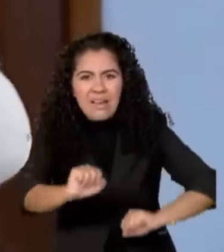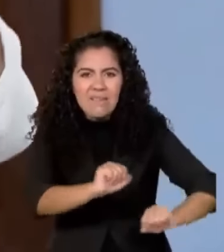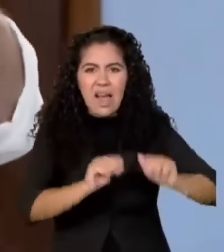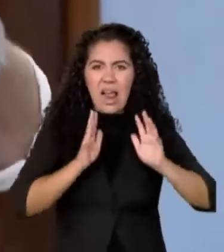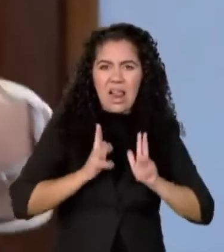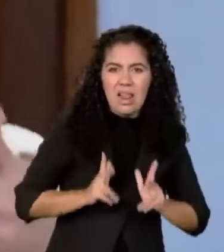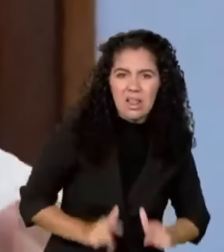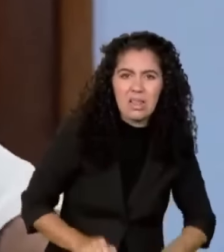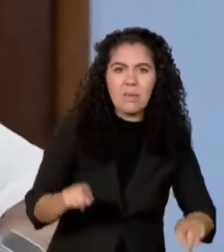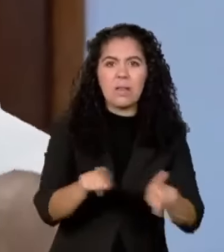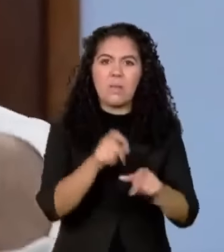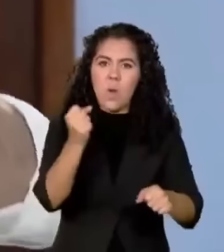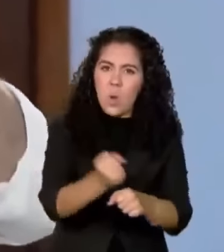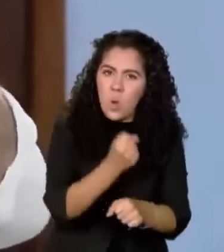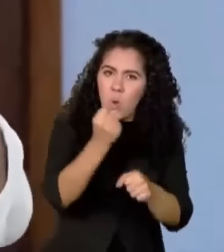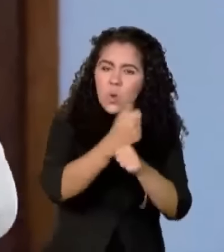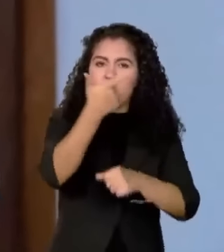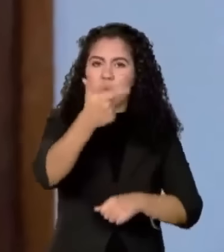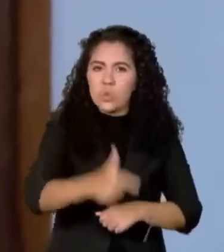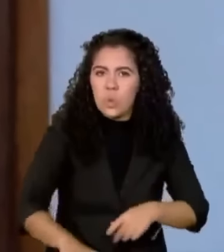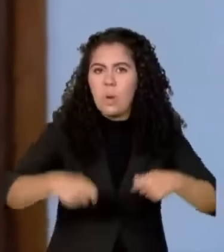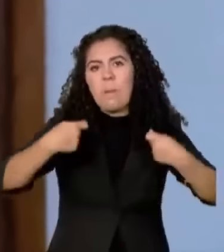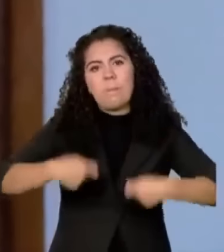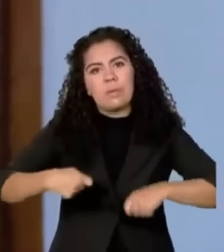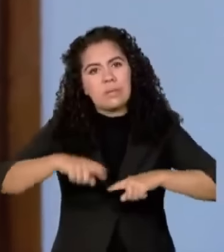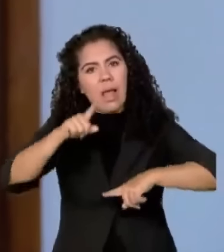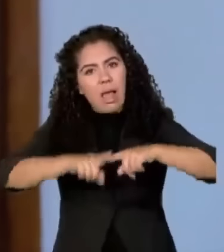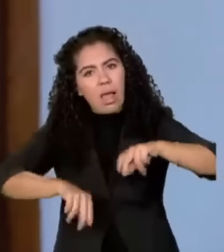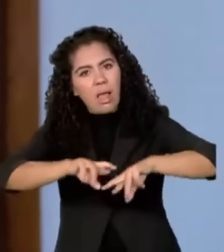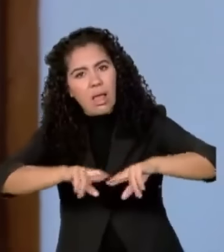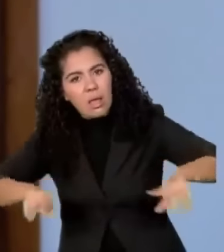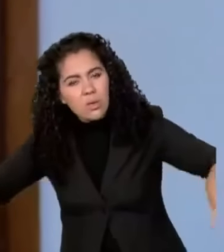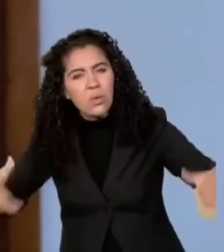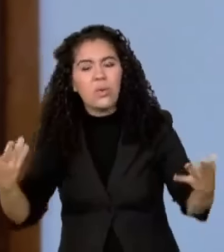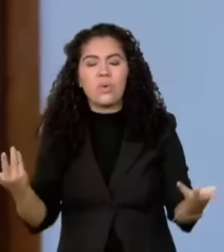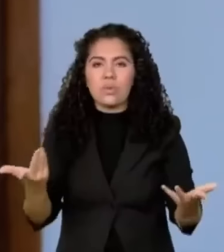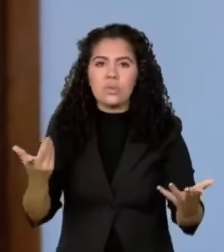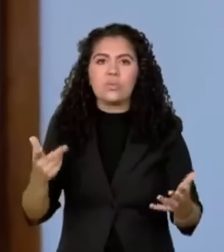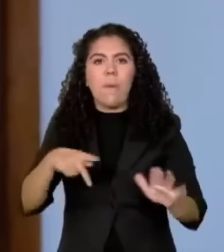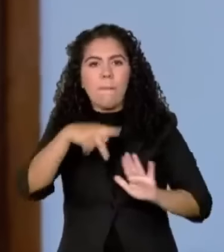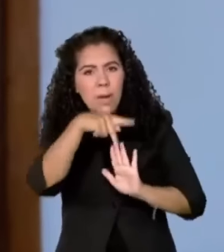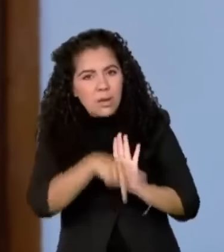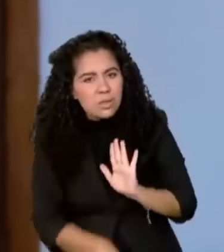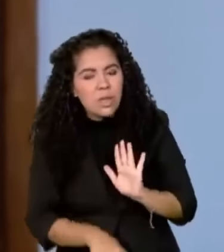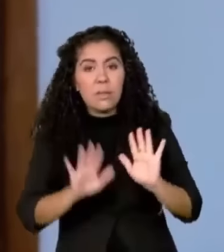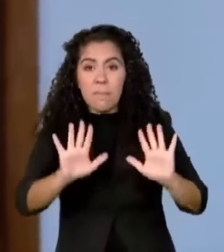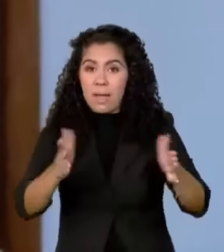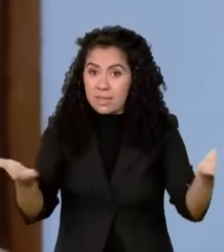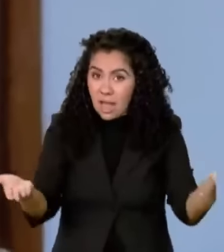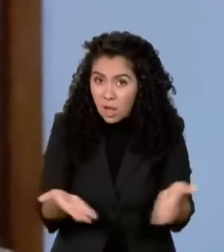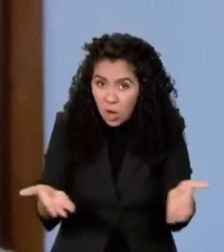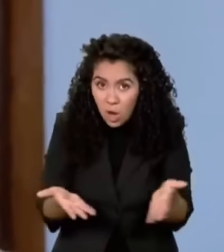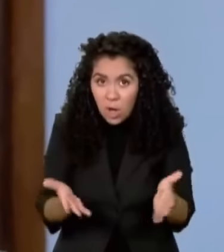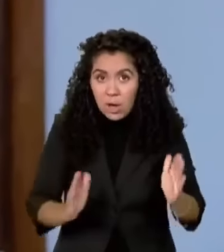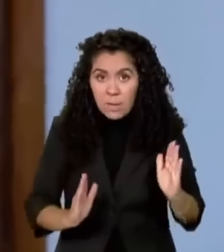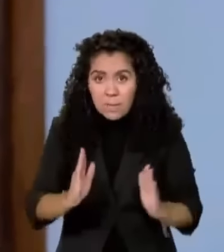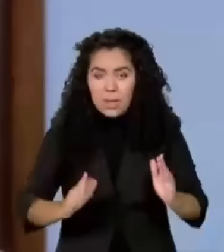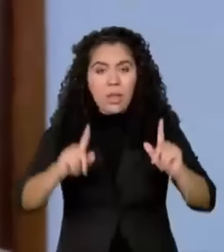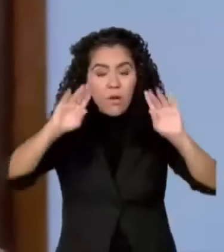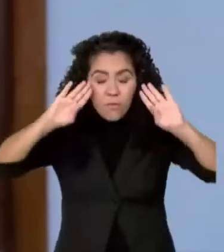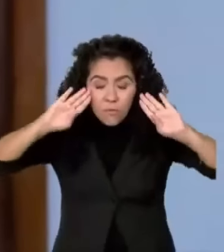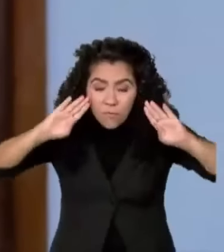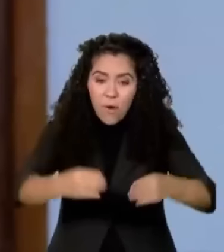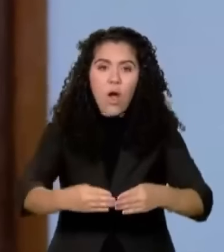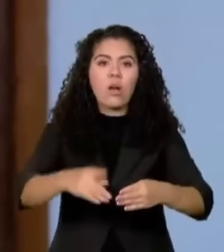Depois vai vir a reconstrução, e aí vai precisar recurso, projeto. Tudo isso também, de alguma forma, nós tocamos, mas nesse momento, o foco absoluto,